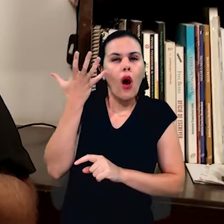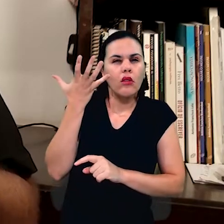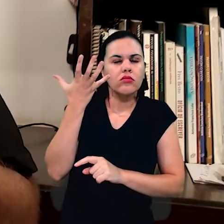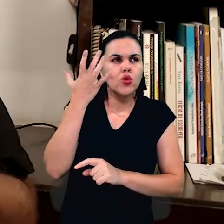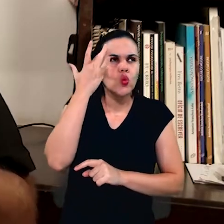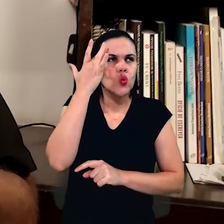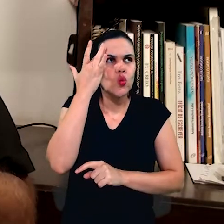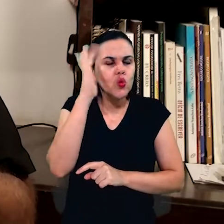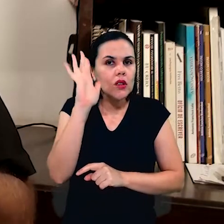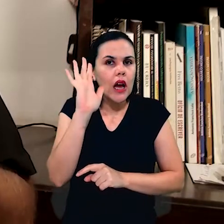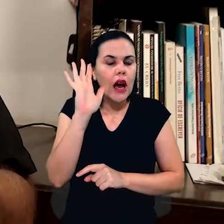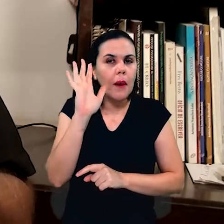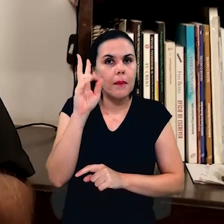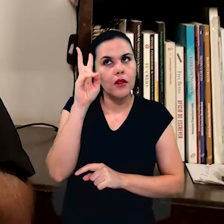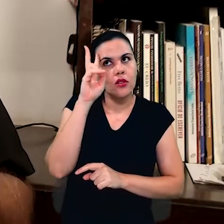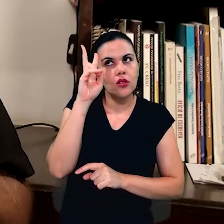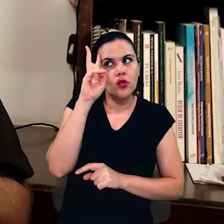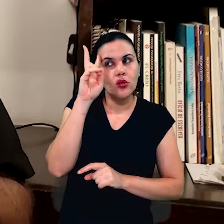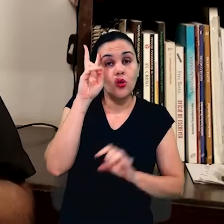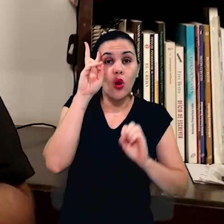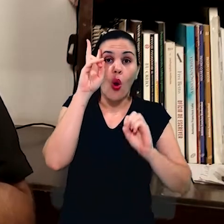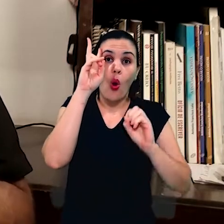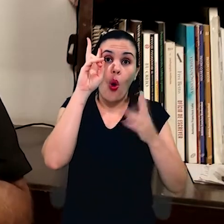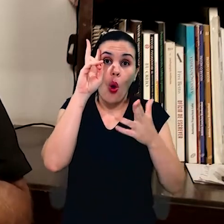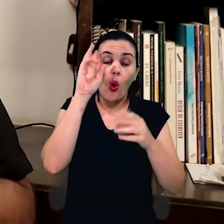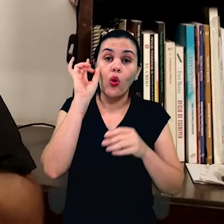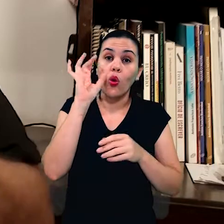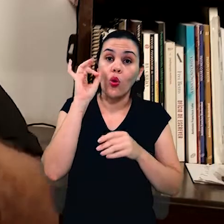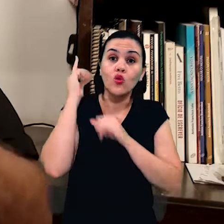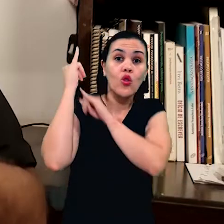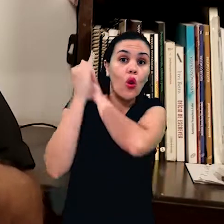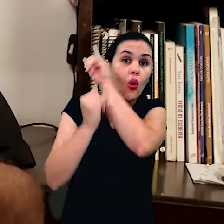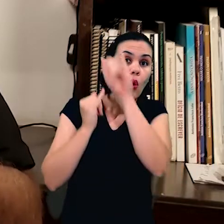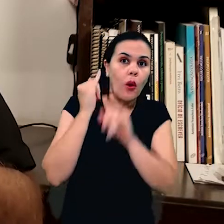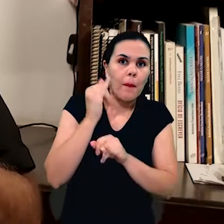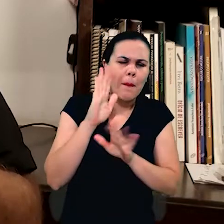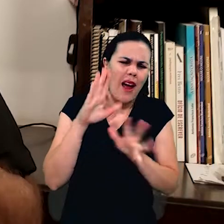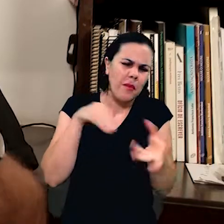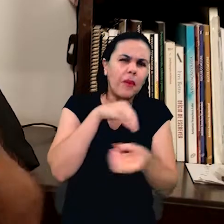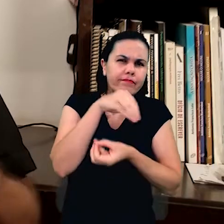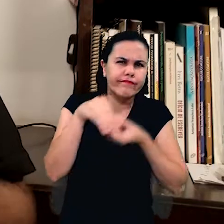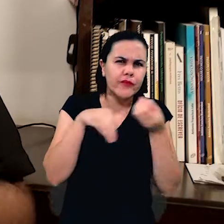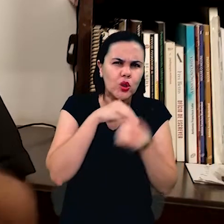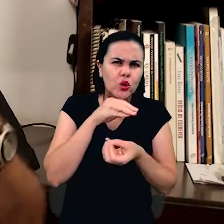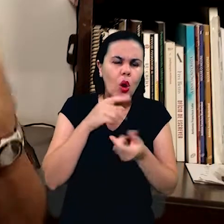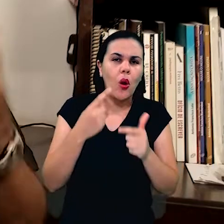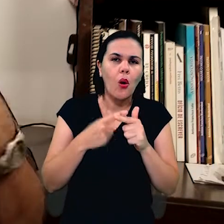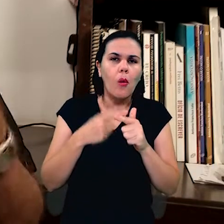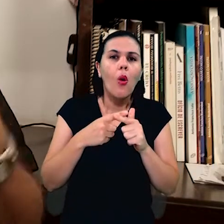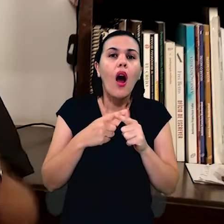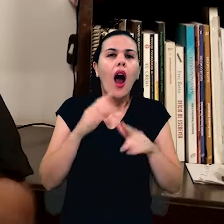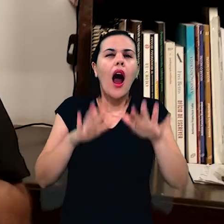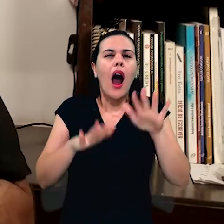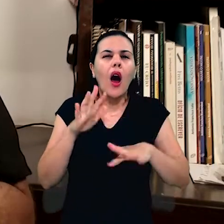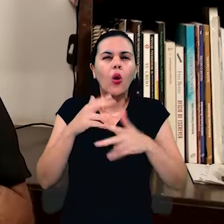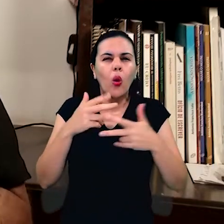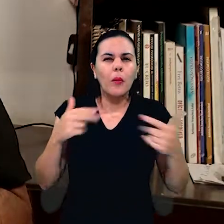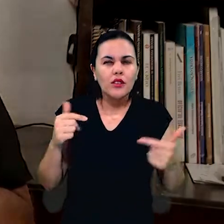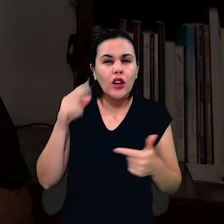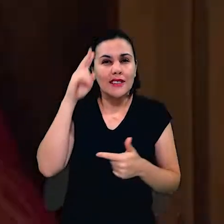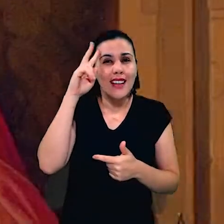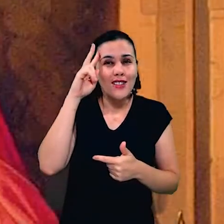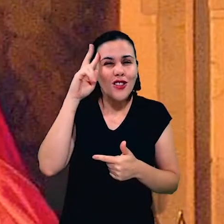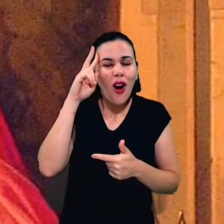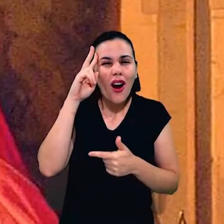sabe se histórico ou apenas lendário. Claro, é uma mistura, porque algumas coisas foram acrescidas na tradição oral